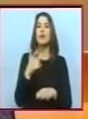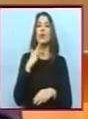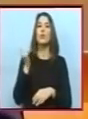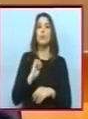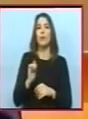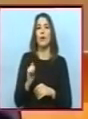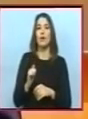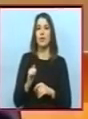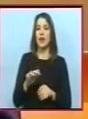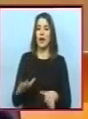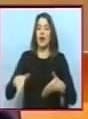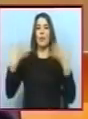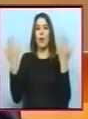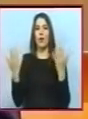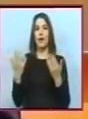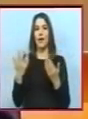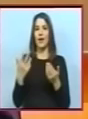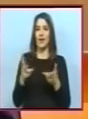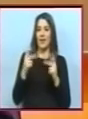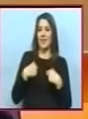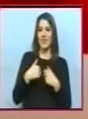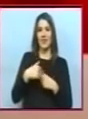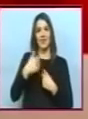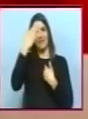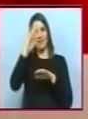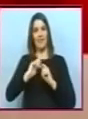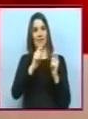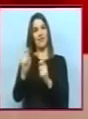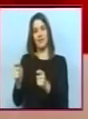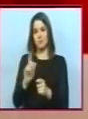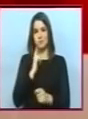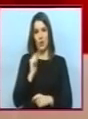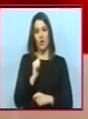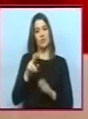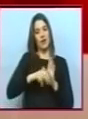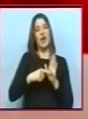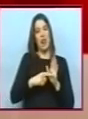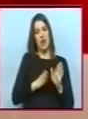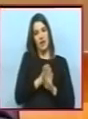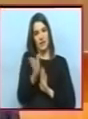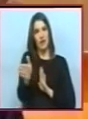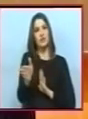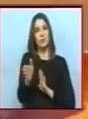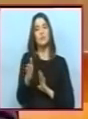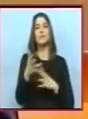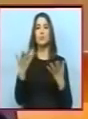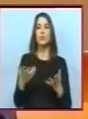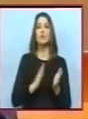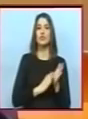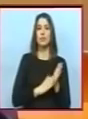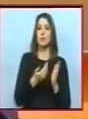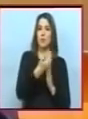pode dispor livremente. Existem, de facto, estas duas formas testamento, fundamentalmente,